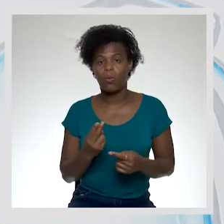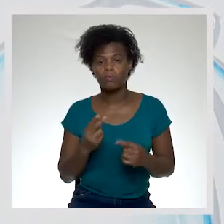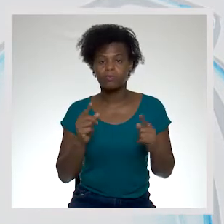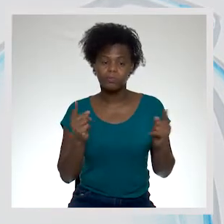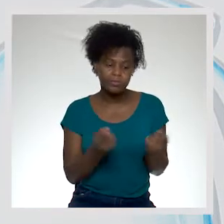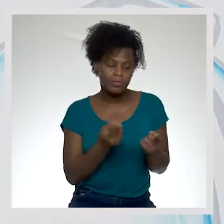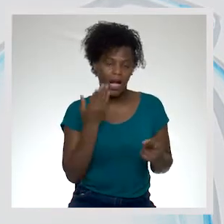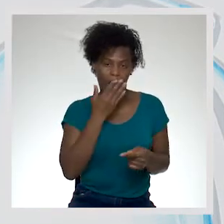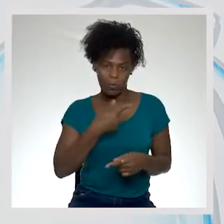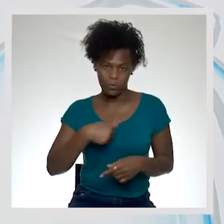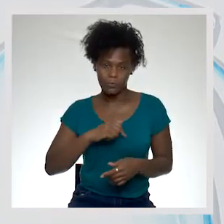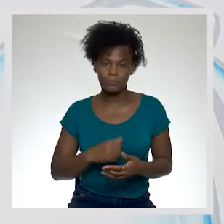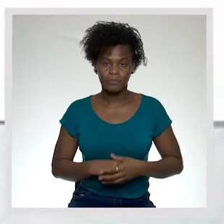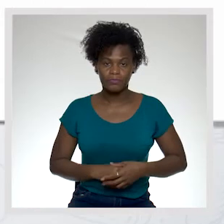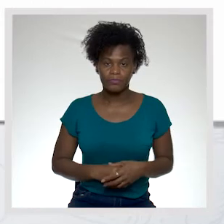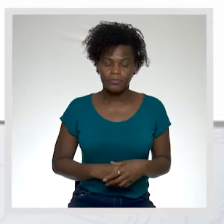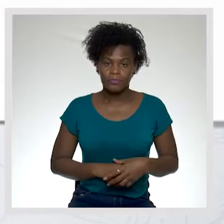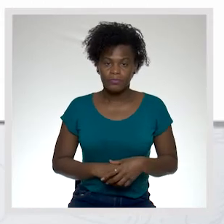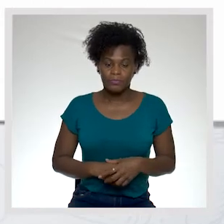resumo ou síntese.